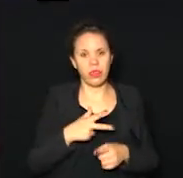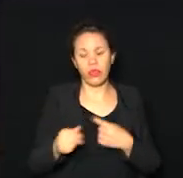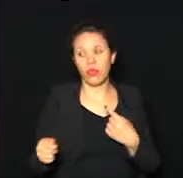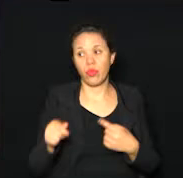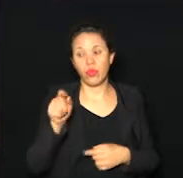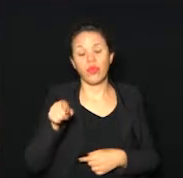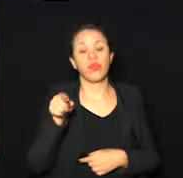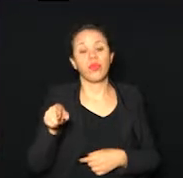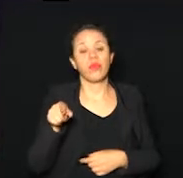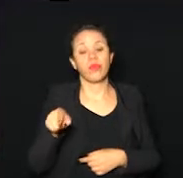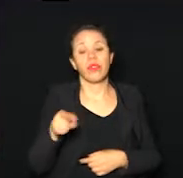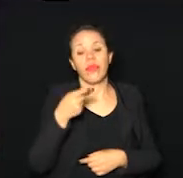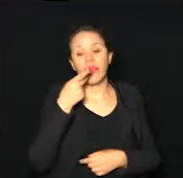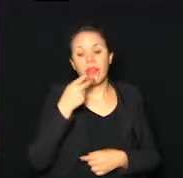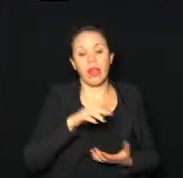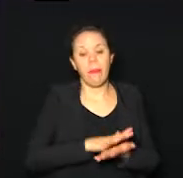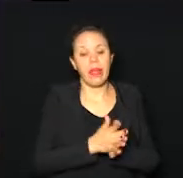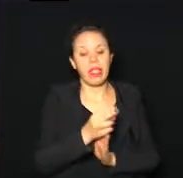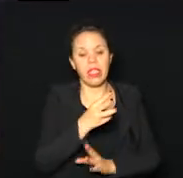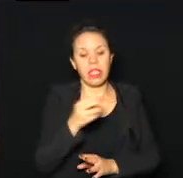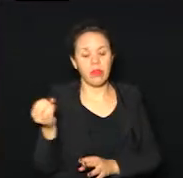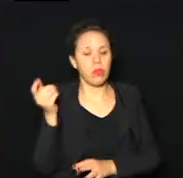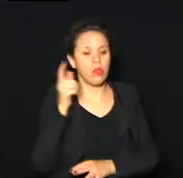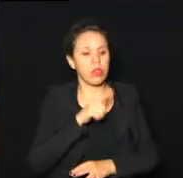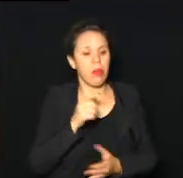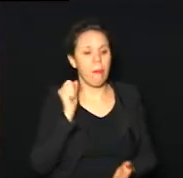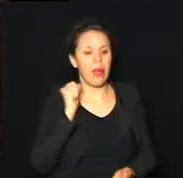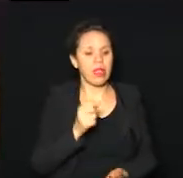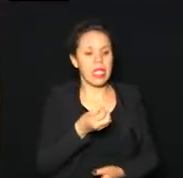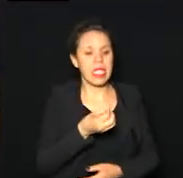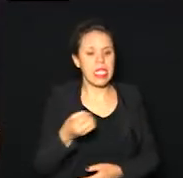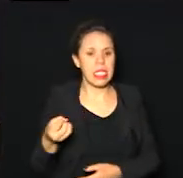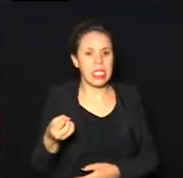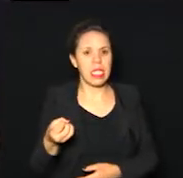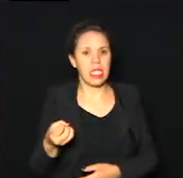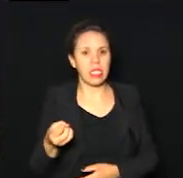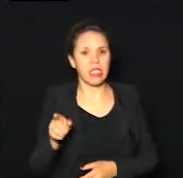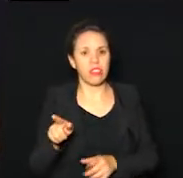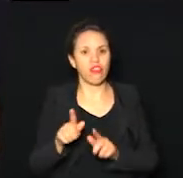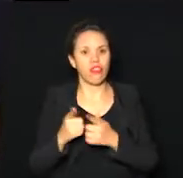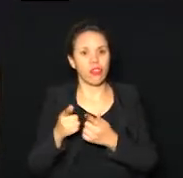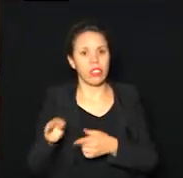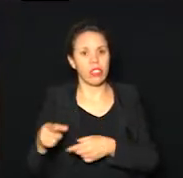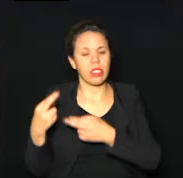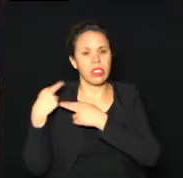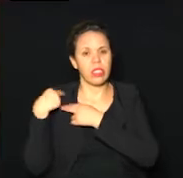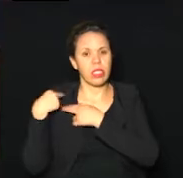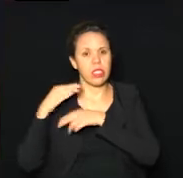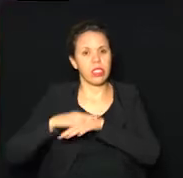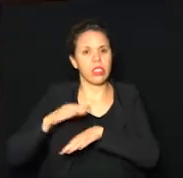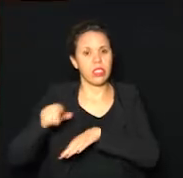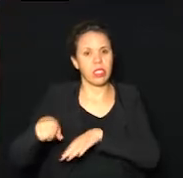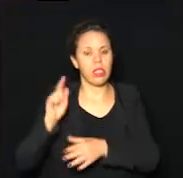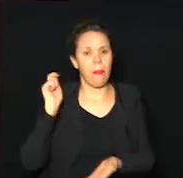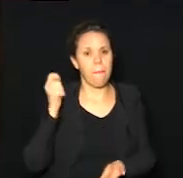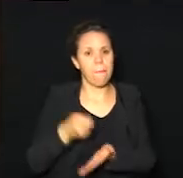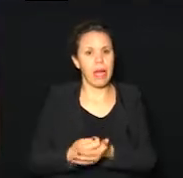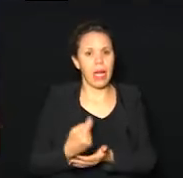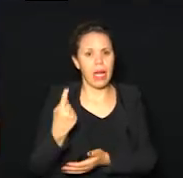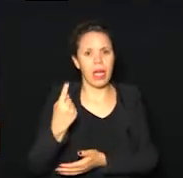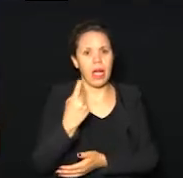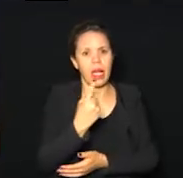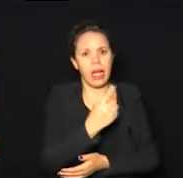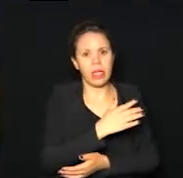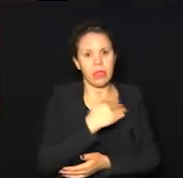disse que deveria matar 30 mil, ele conseguiu matar 60. Esses gestores têm que ser responsabilizados. Eles têm que pagar indenização para cada